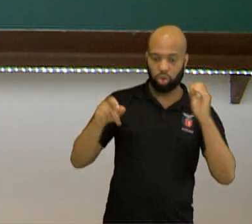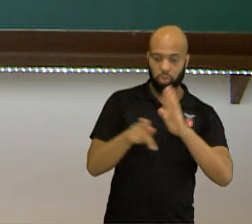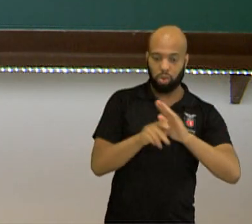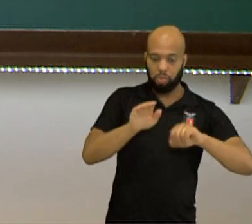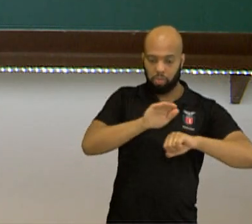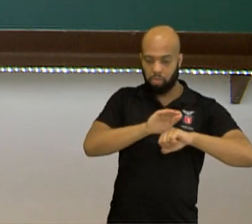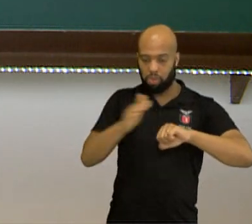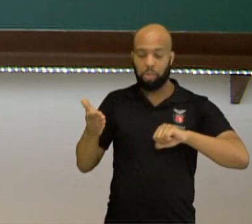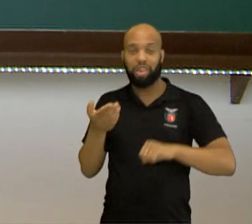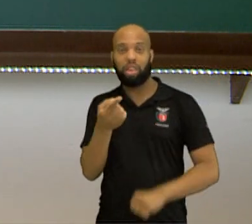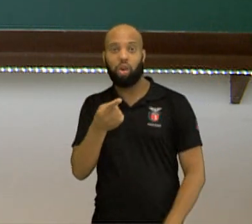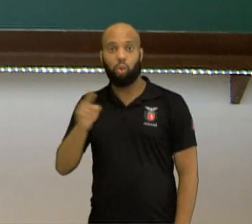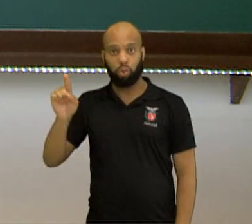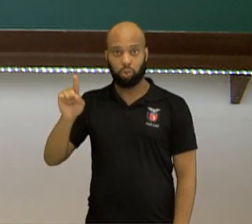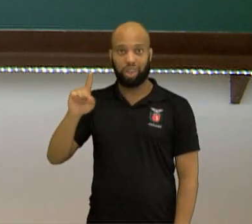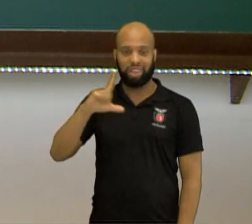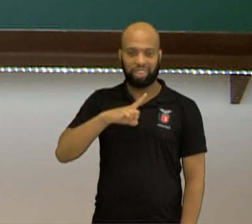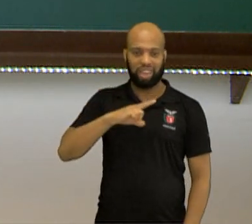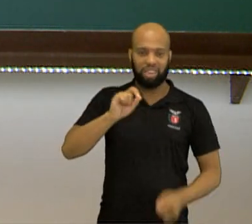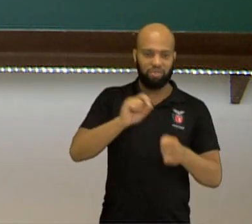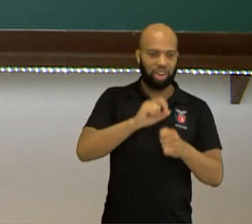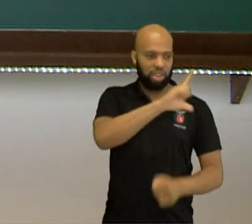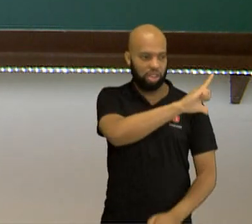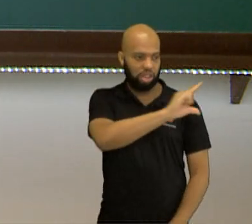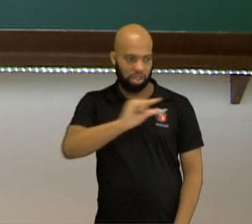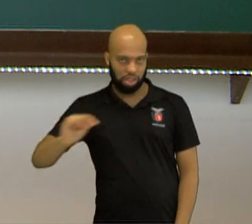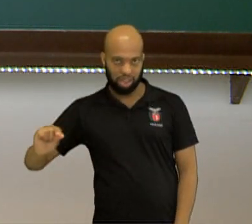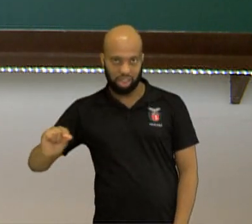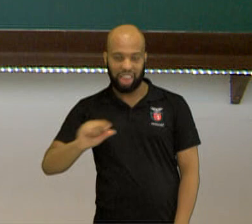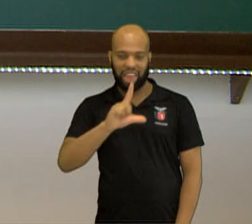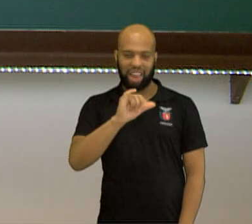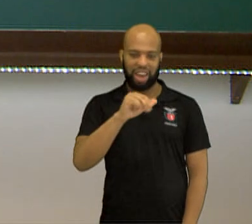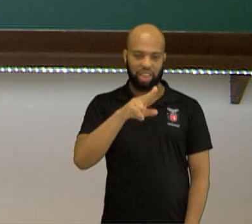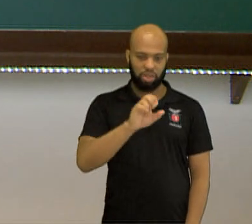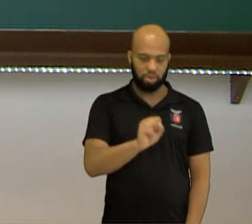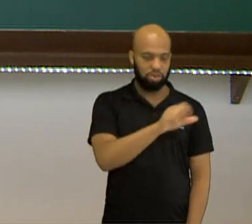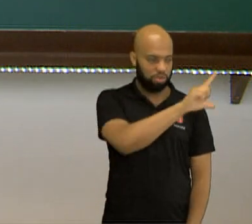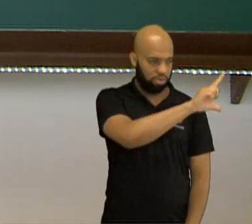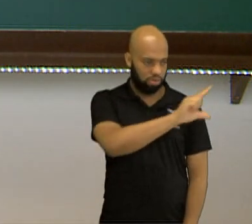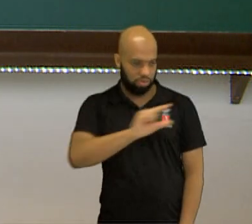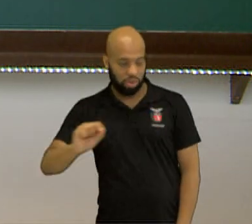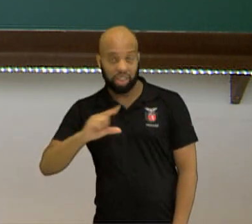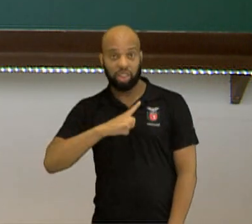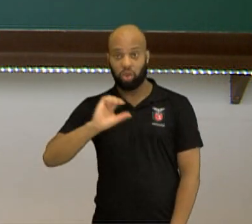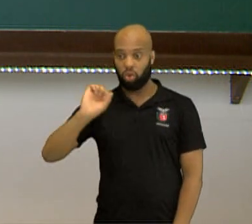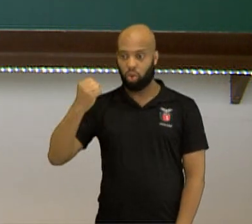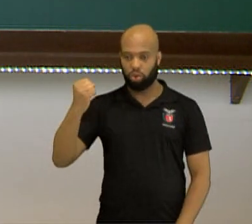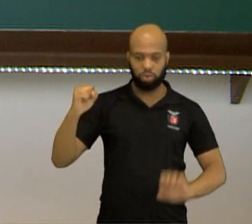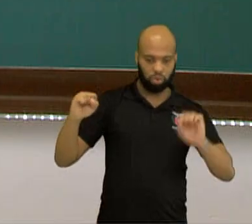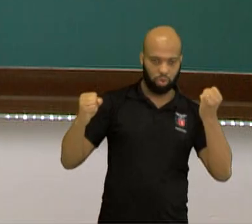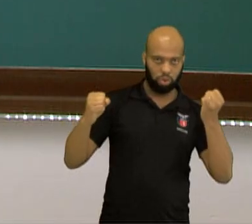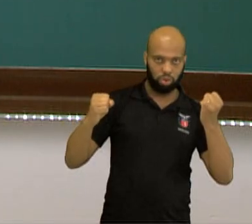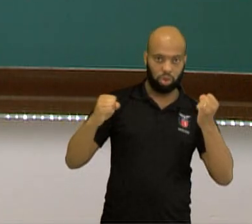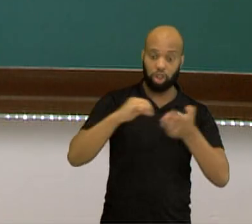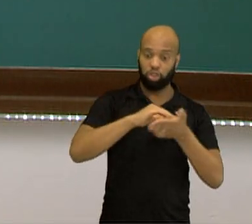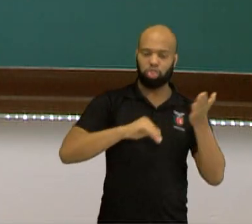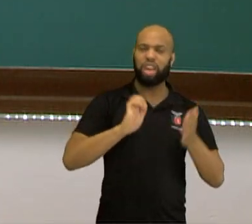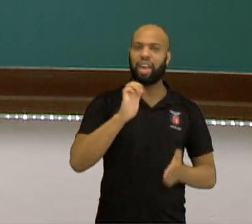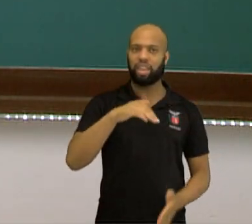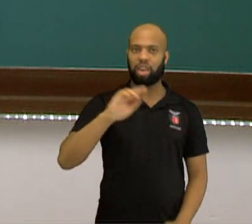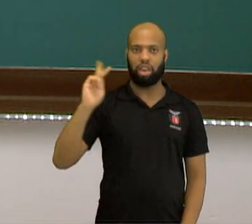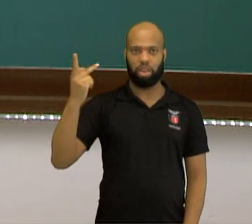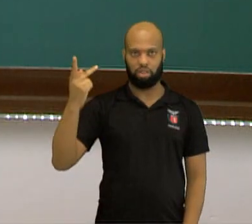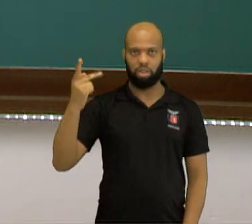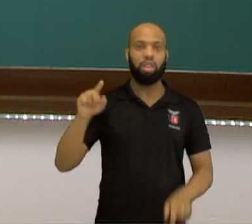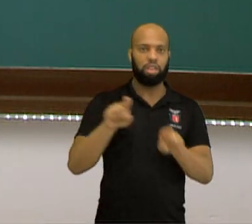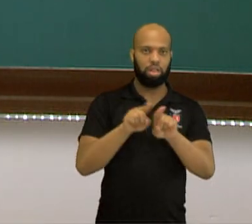estável quando ele tem na distribuição eletrônica 8 elétrons na última camada, com exceção do hélio e do hidrogênio.